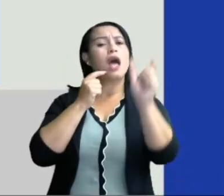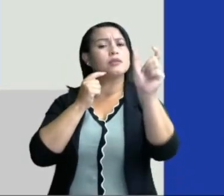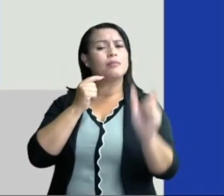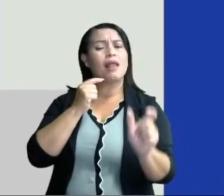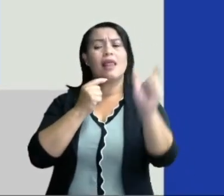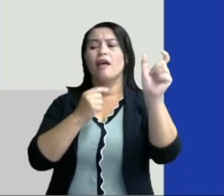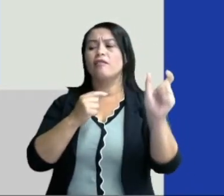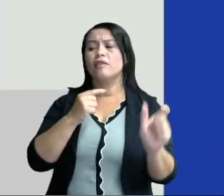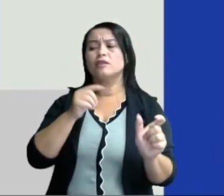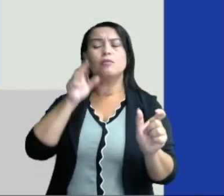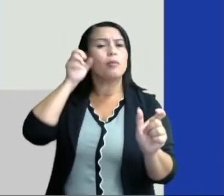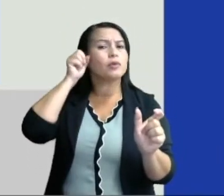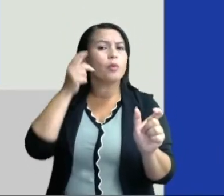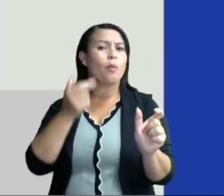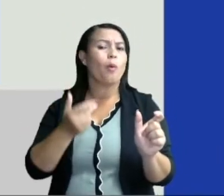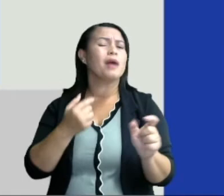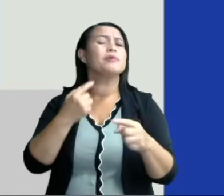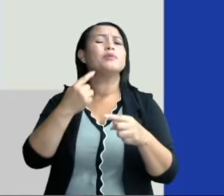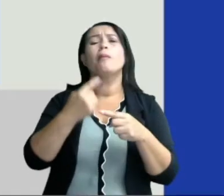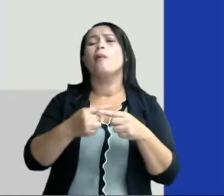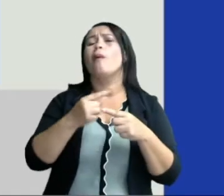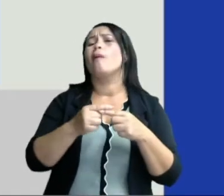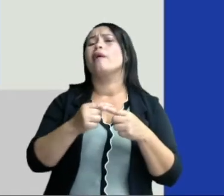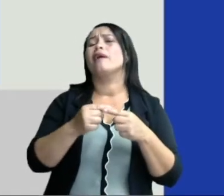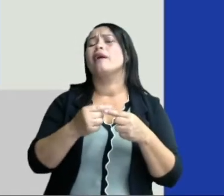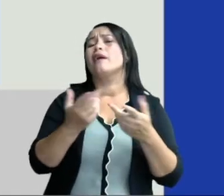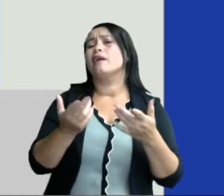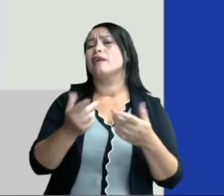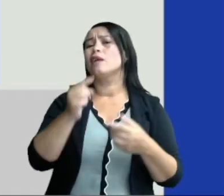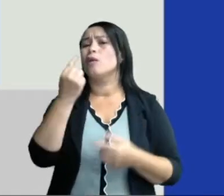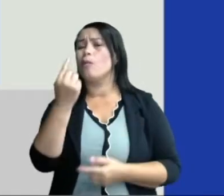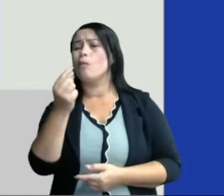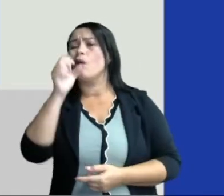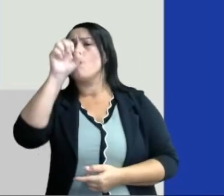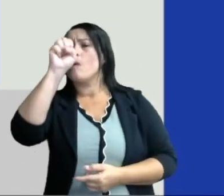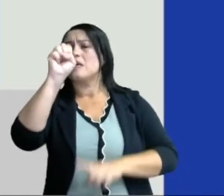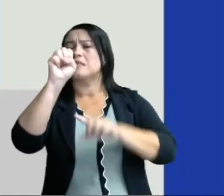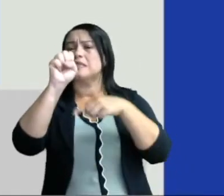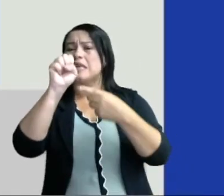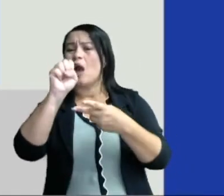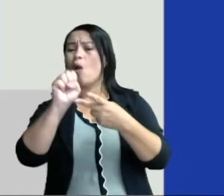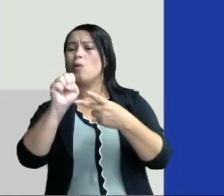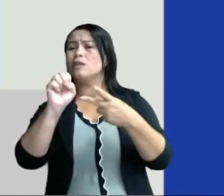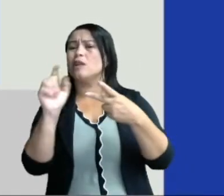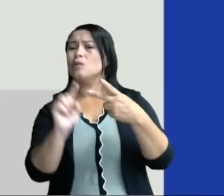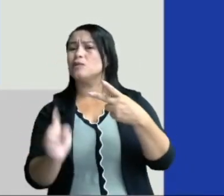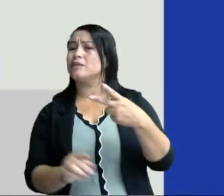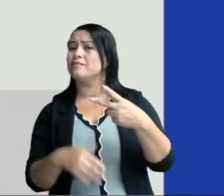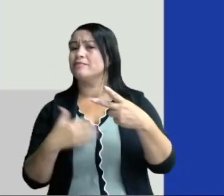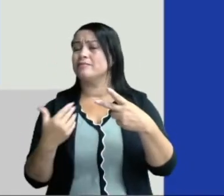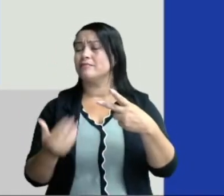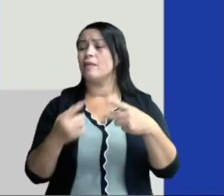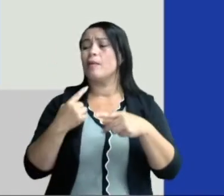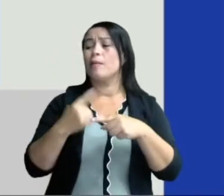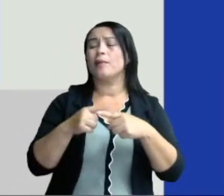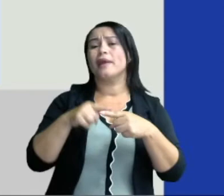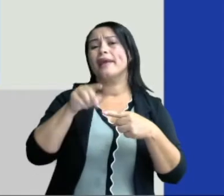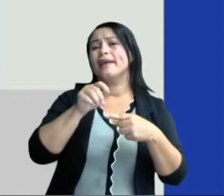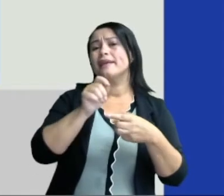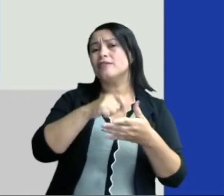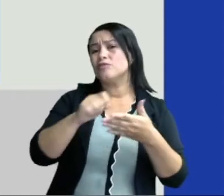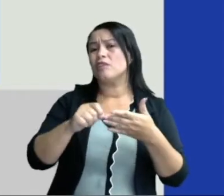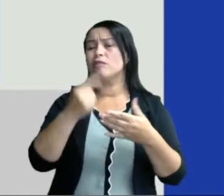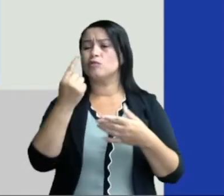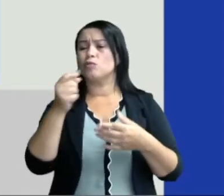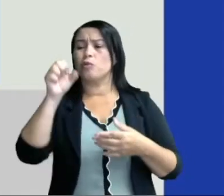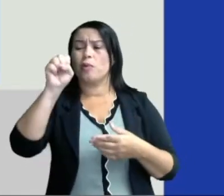são iguais. Mas por que será que escrevemos uma com S e a outra com Z? Por que a gente escreve uma com